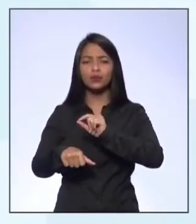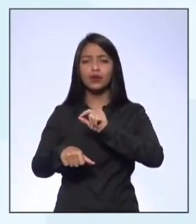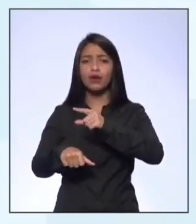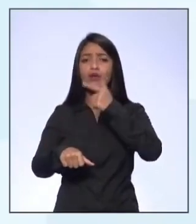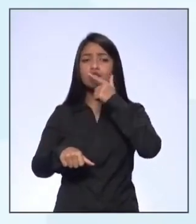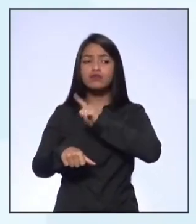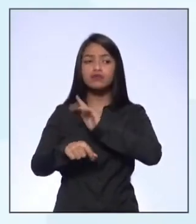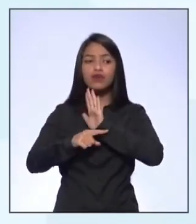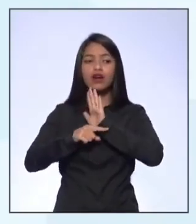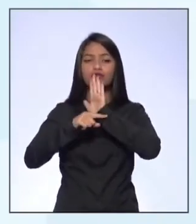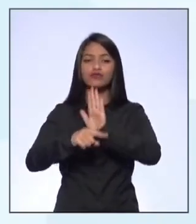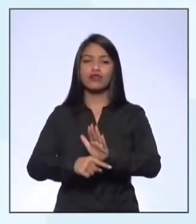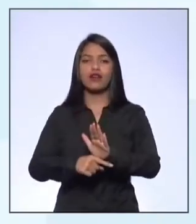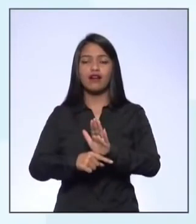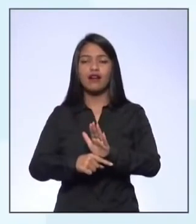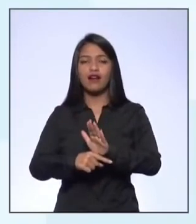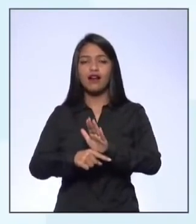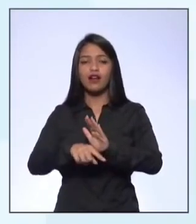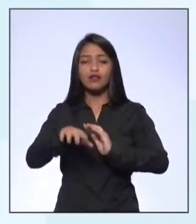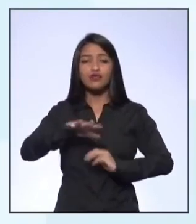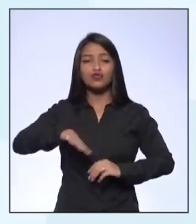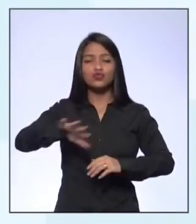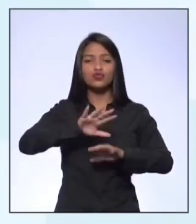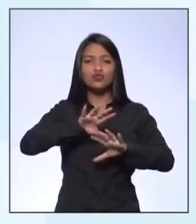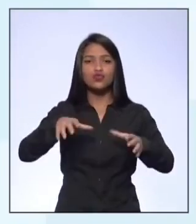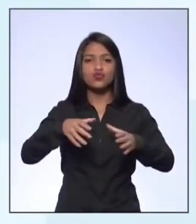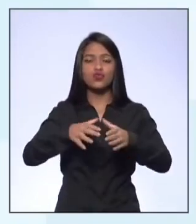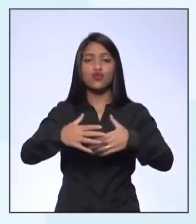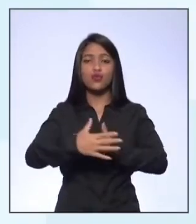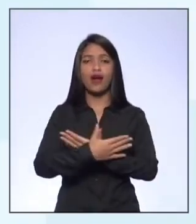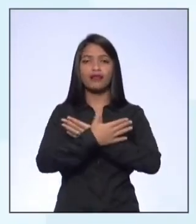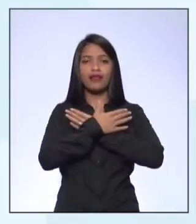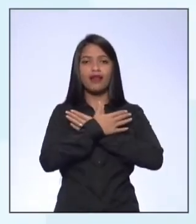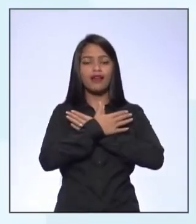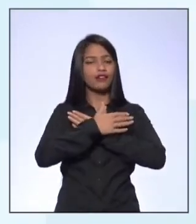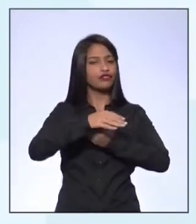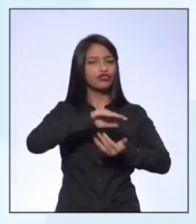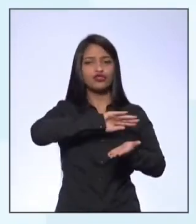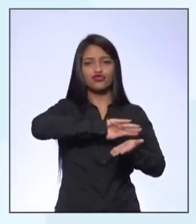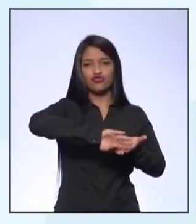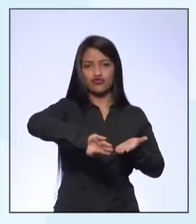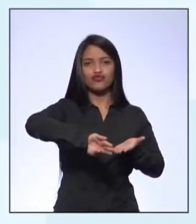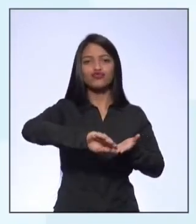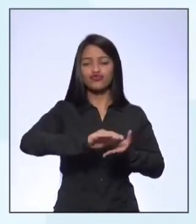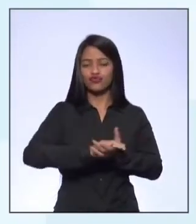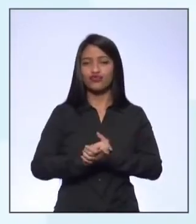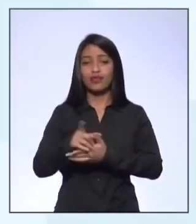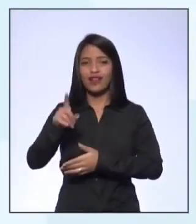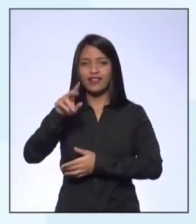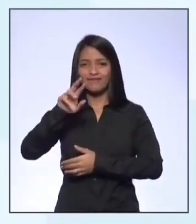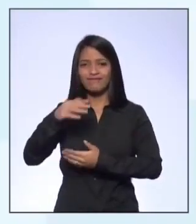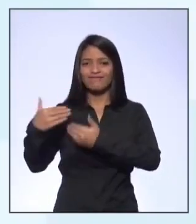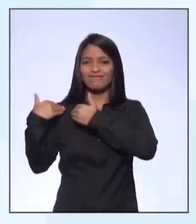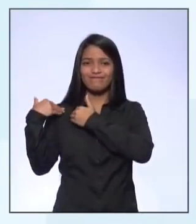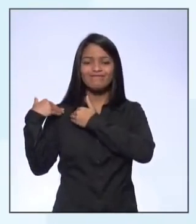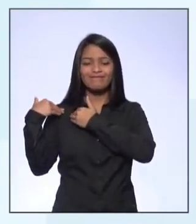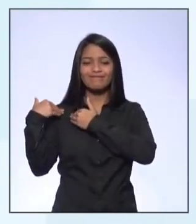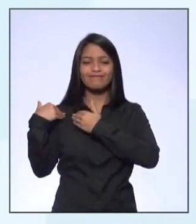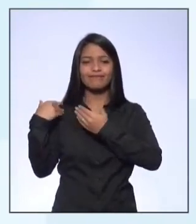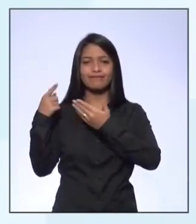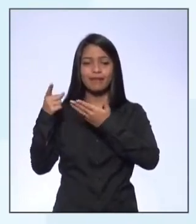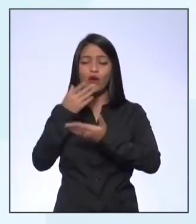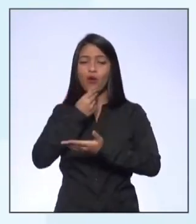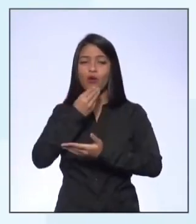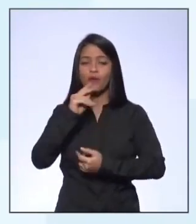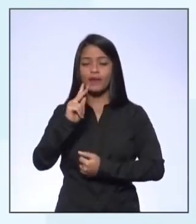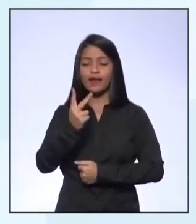a civilização azteca, ok? Hernán Cortés foi então aí o conquistador aí dessa